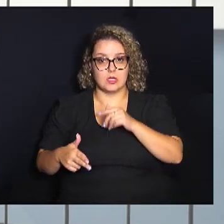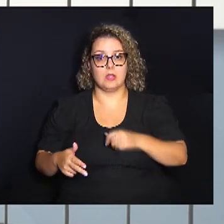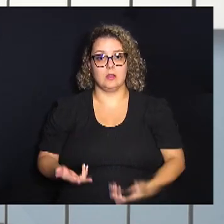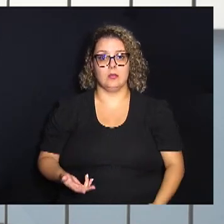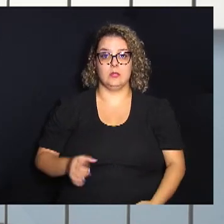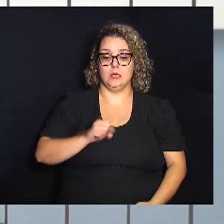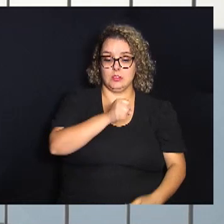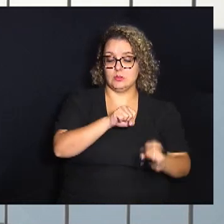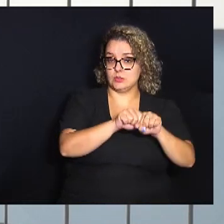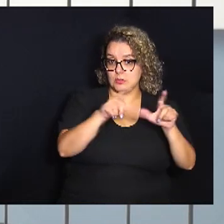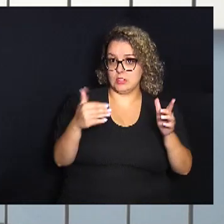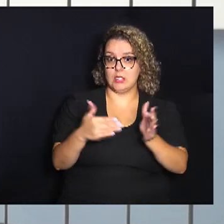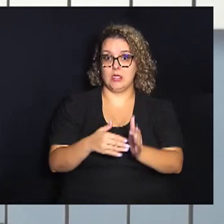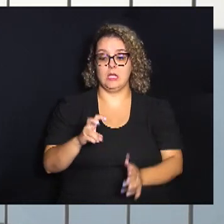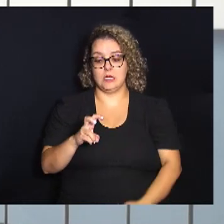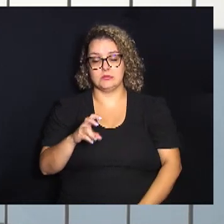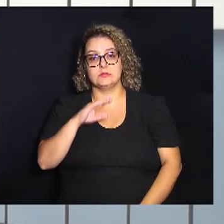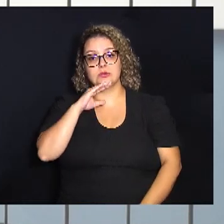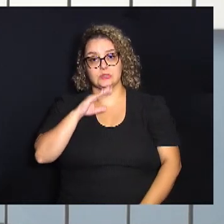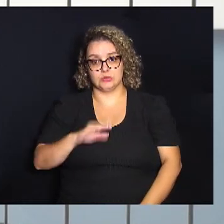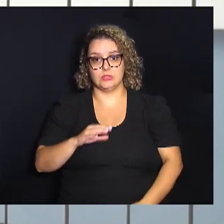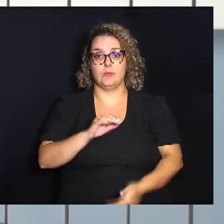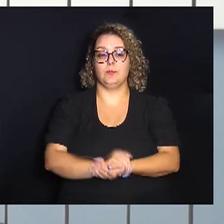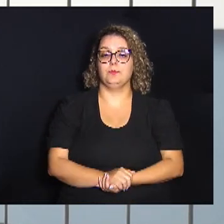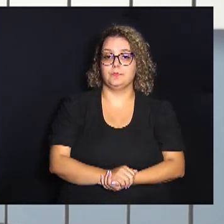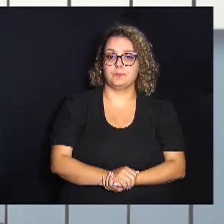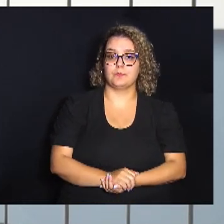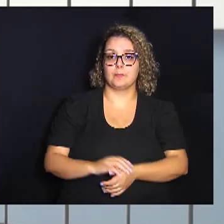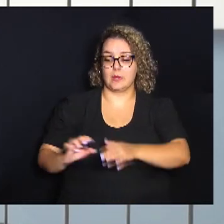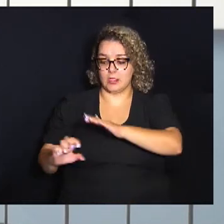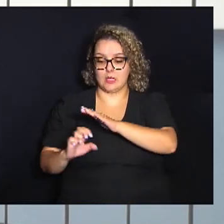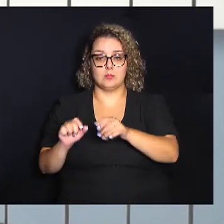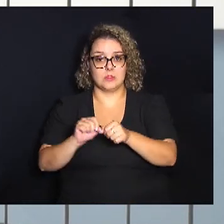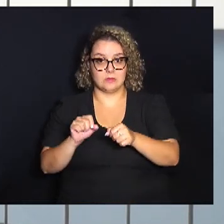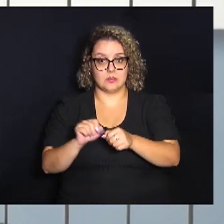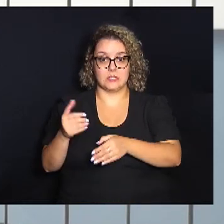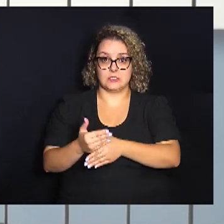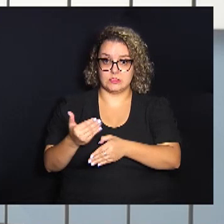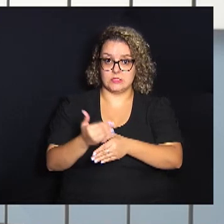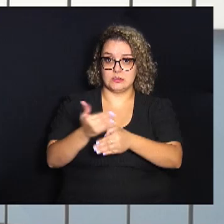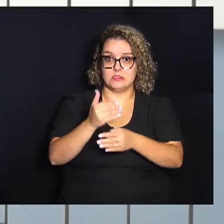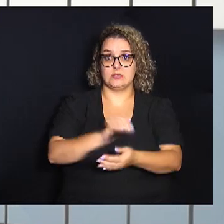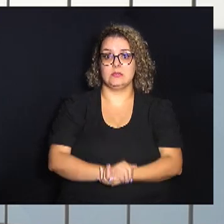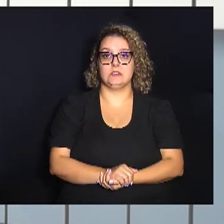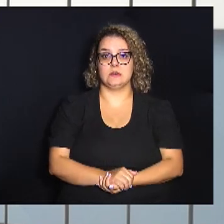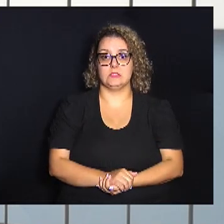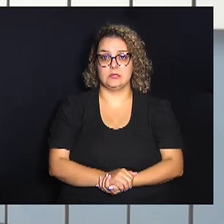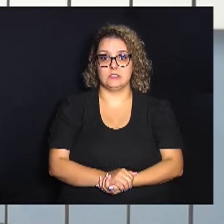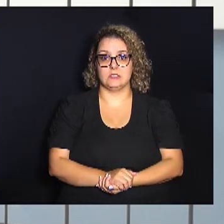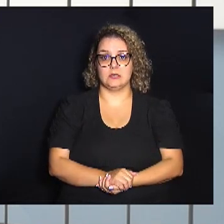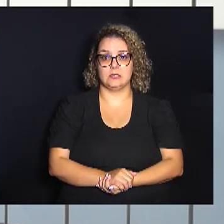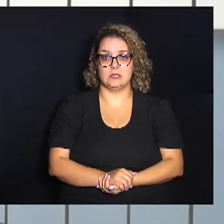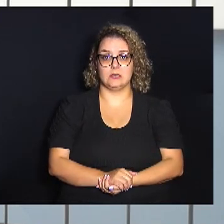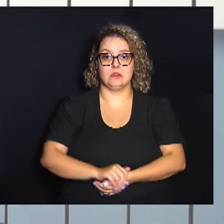das 8 horas da manhã às 5 horas da tarde. A empresa vai realizar essa obra os imóveis